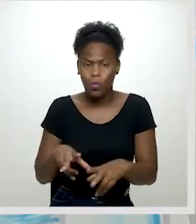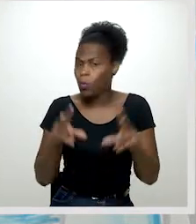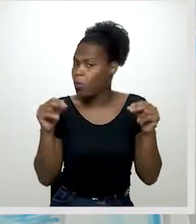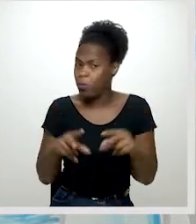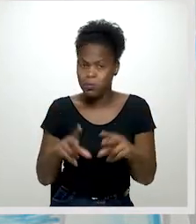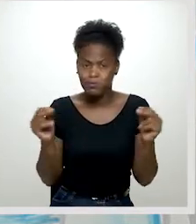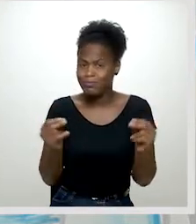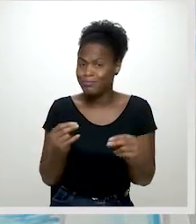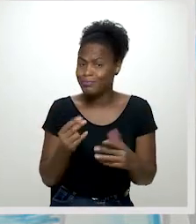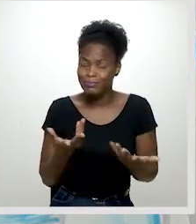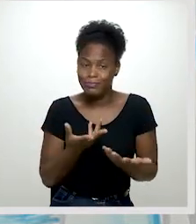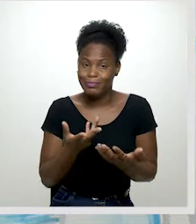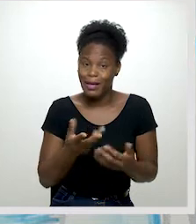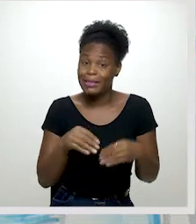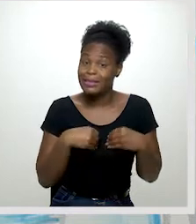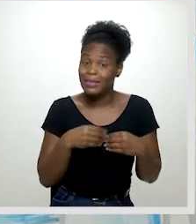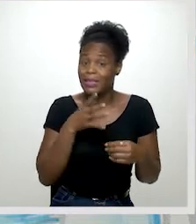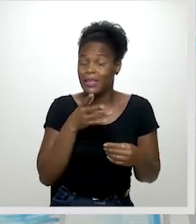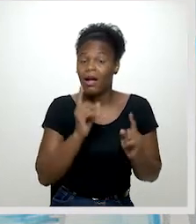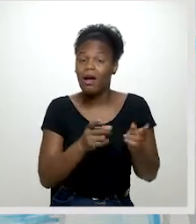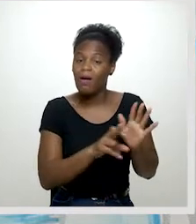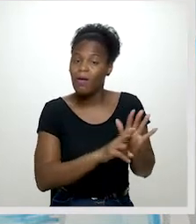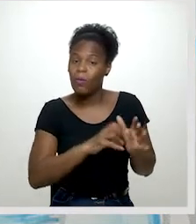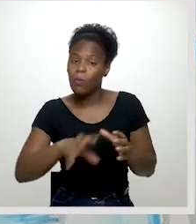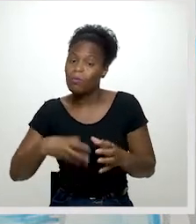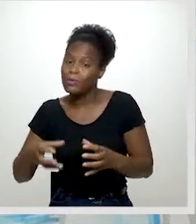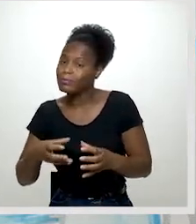e jamais apoiaria que os princípios